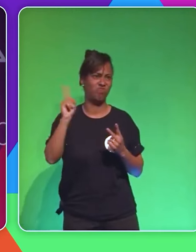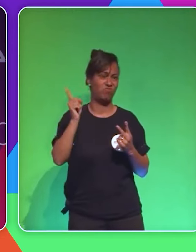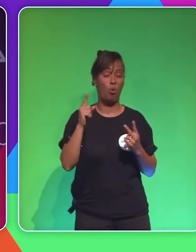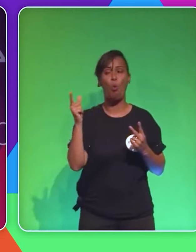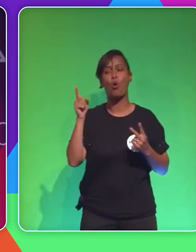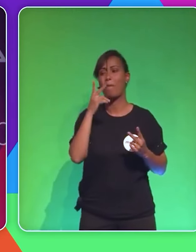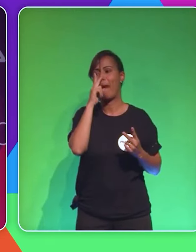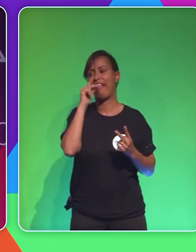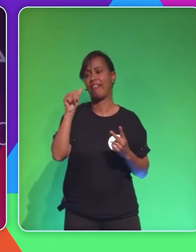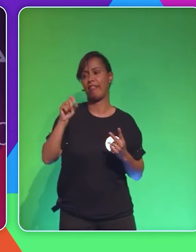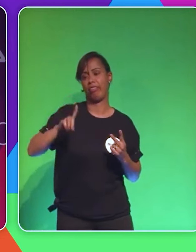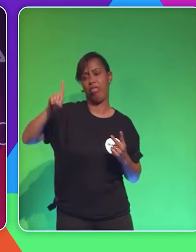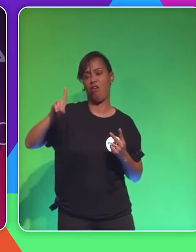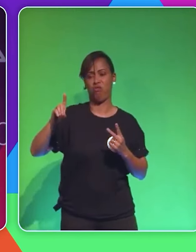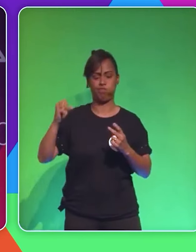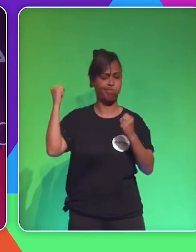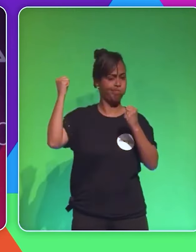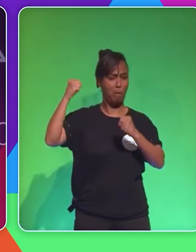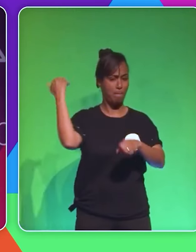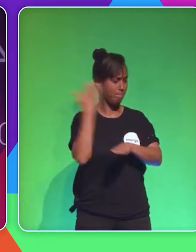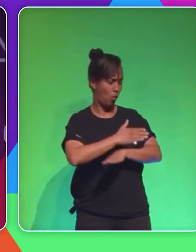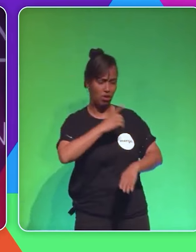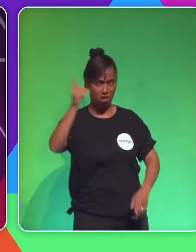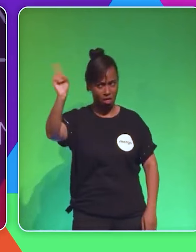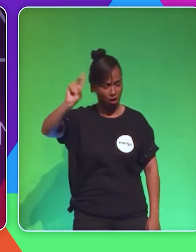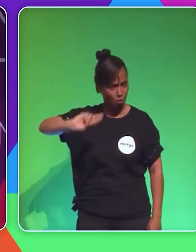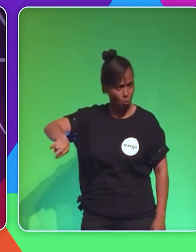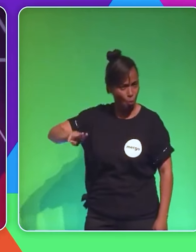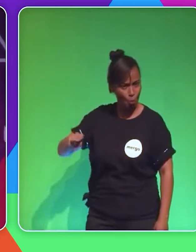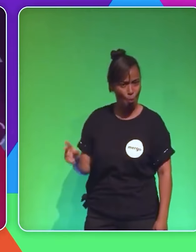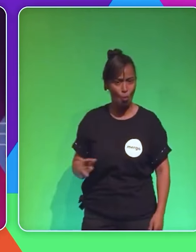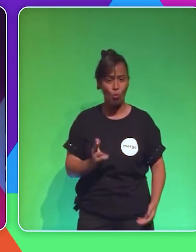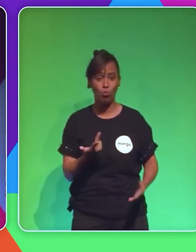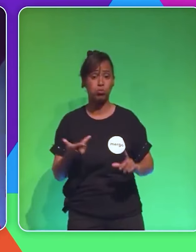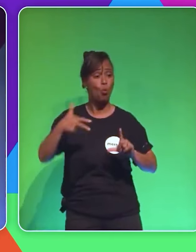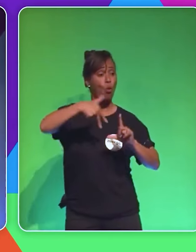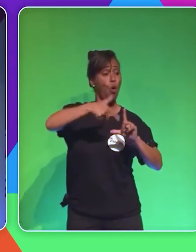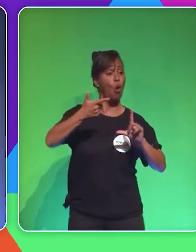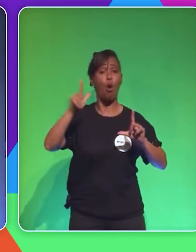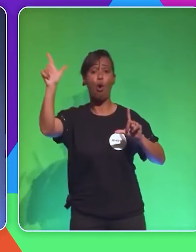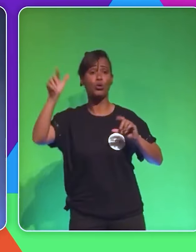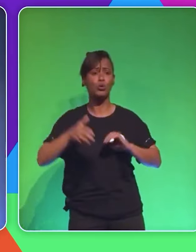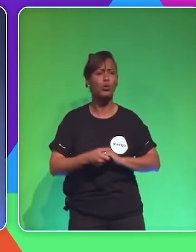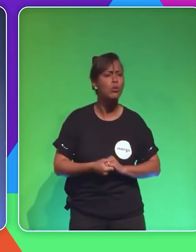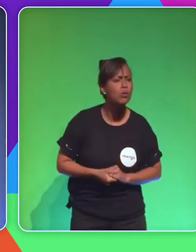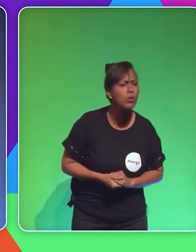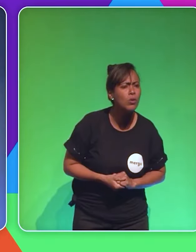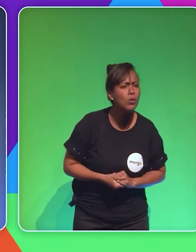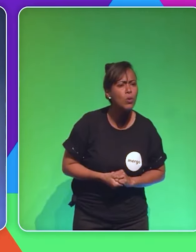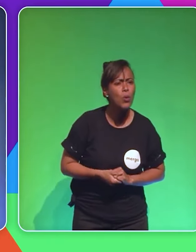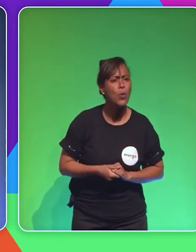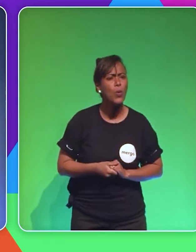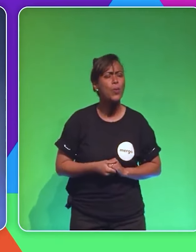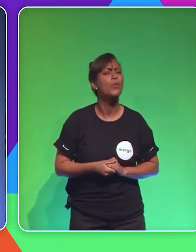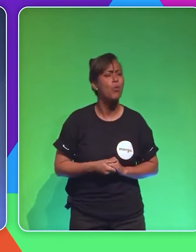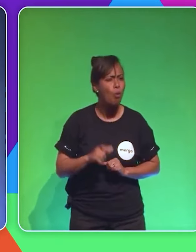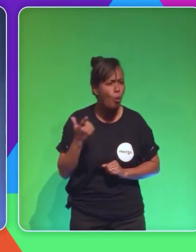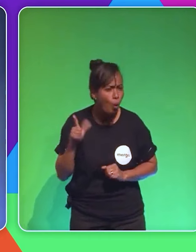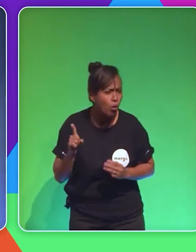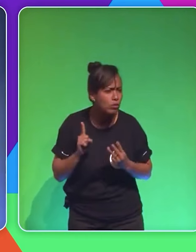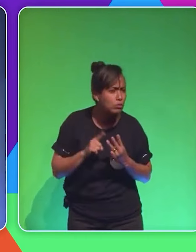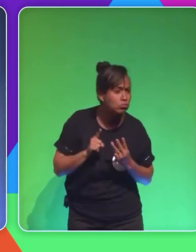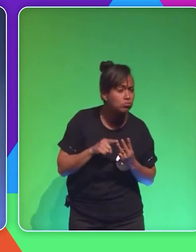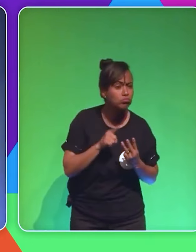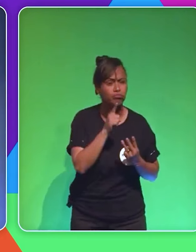Deus não rola a gente tem o protagonista mais protagonista que é o oi o Broly aí